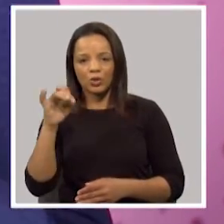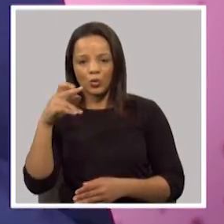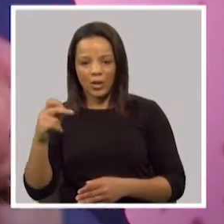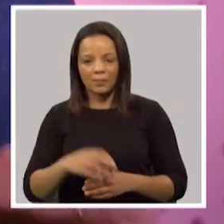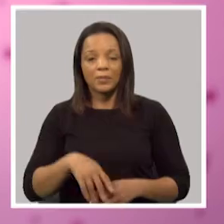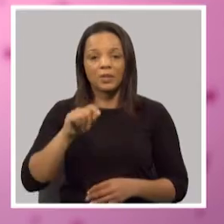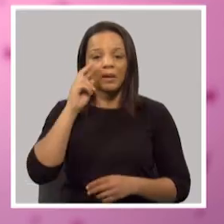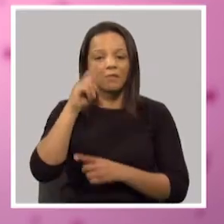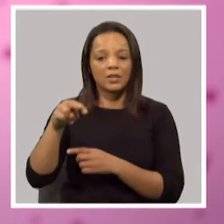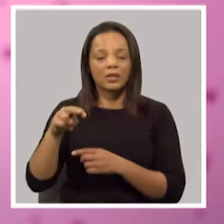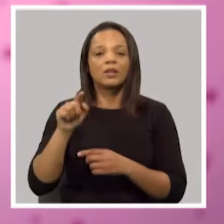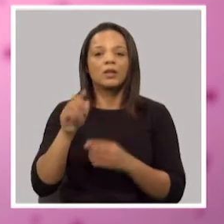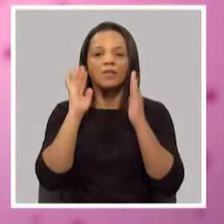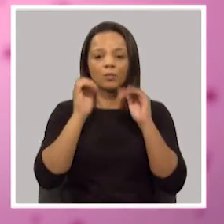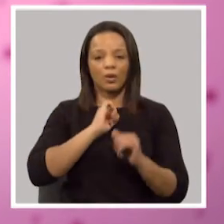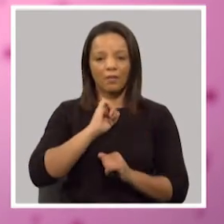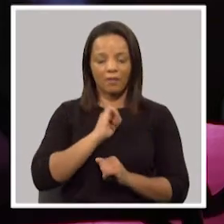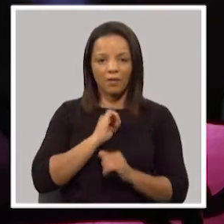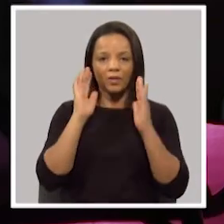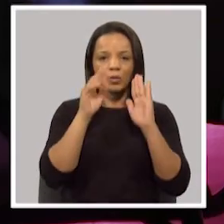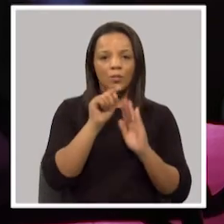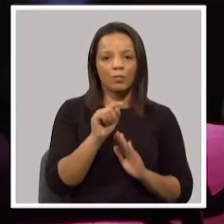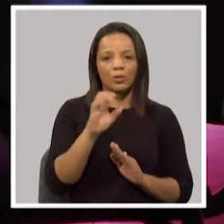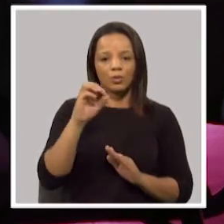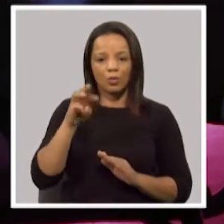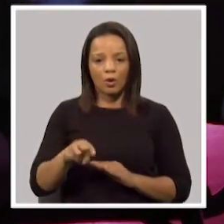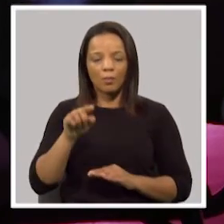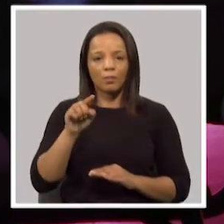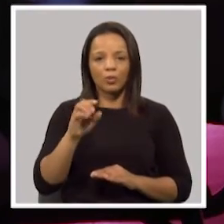mixcloud.com/udajoana. Visita também a nossa página no Facebook em